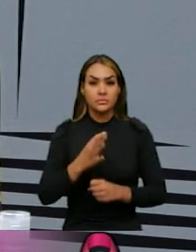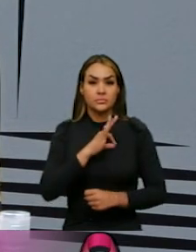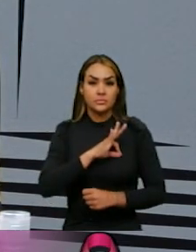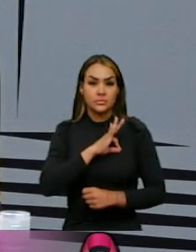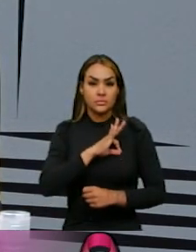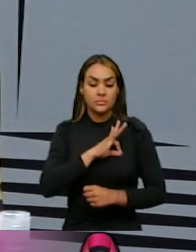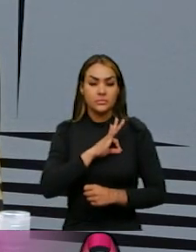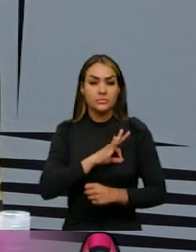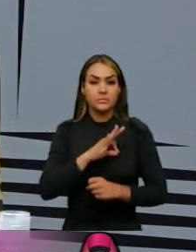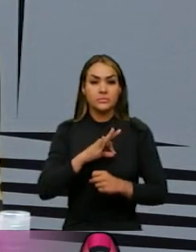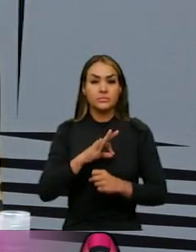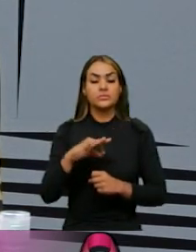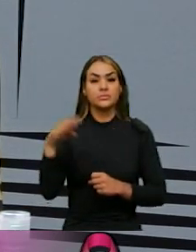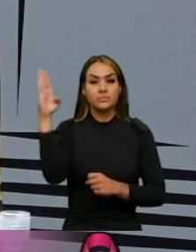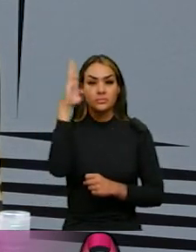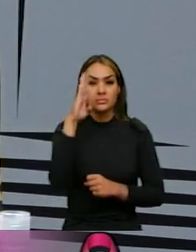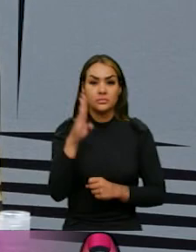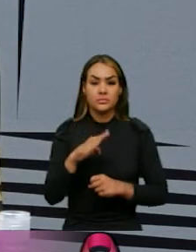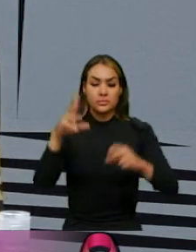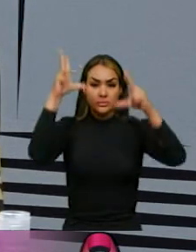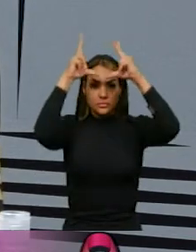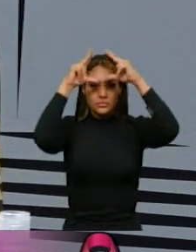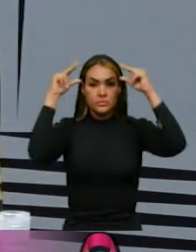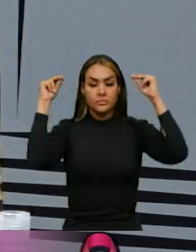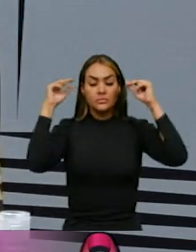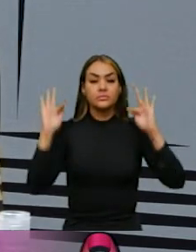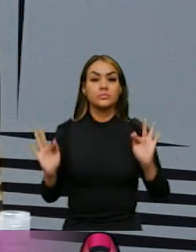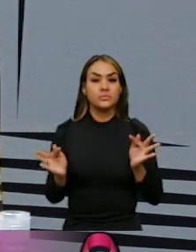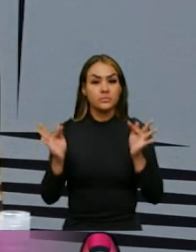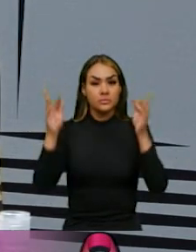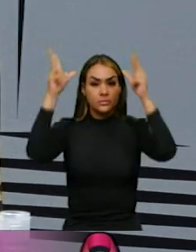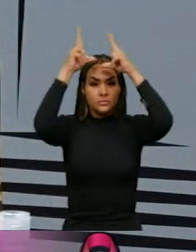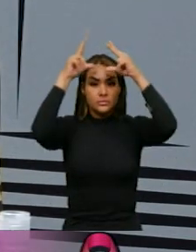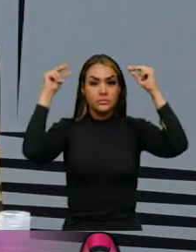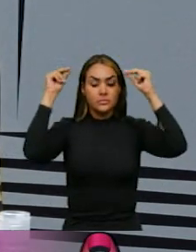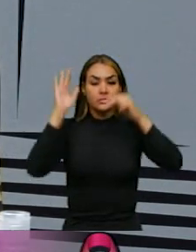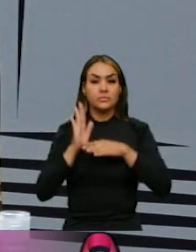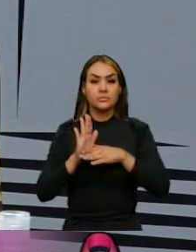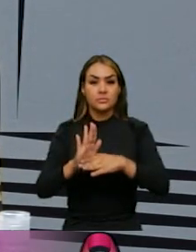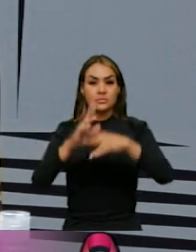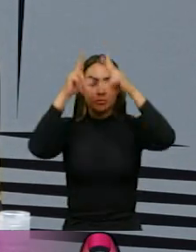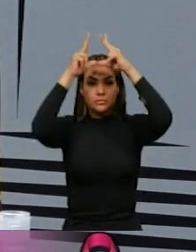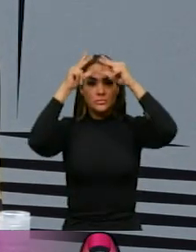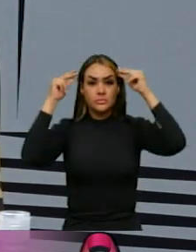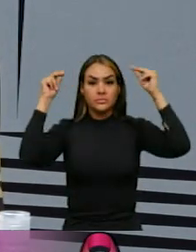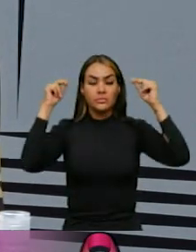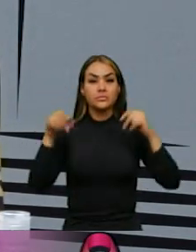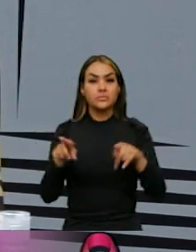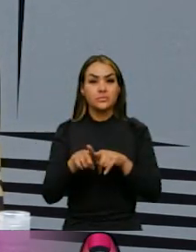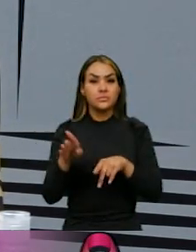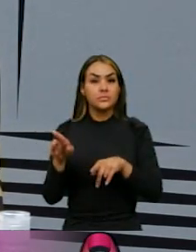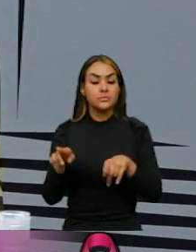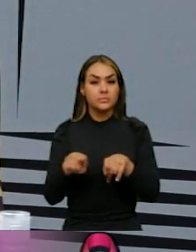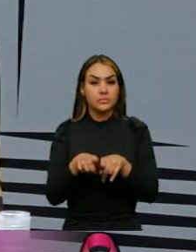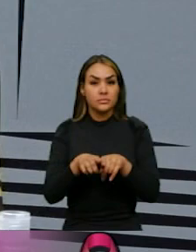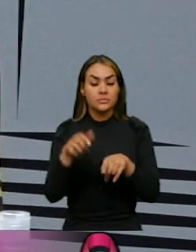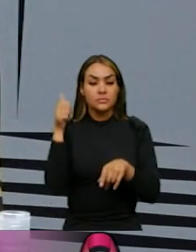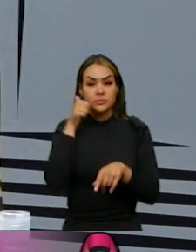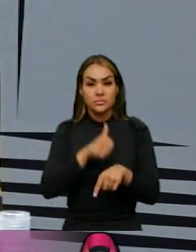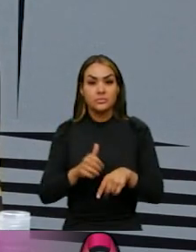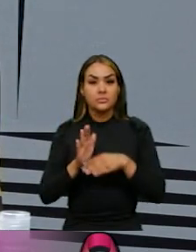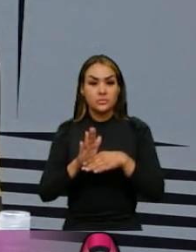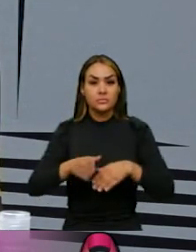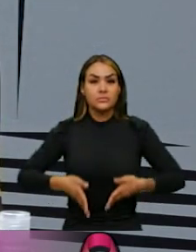do enfermeiro, do técnico de enfermagem, do auxiliar de enfermagem e da parteira. Considerando que o recurso para